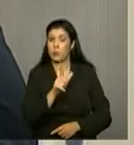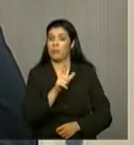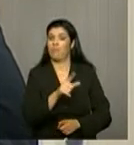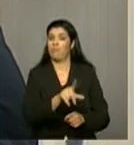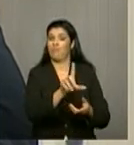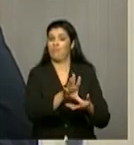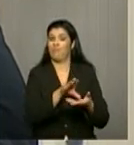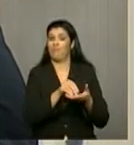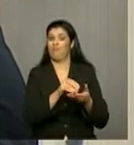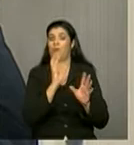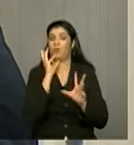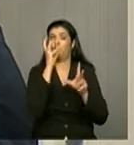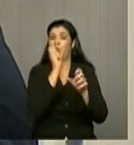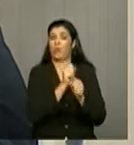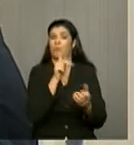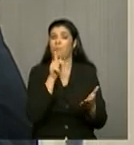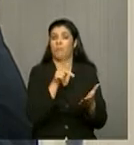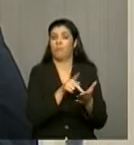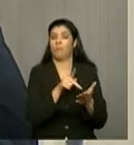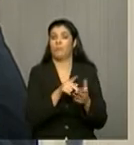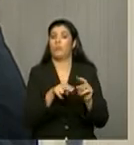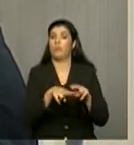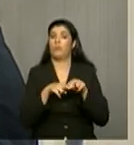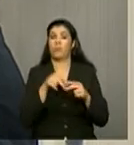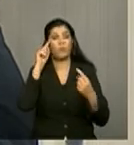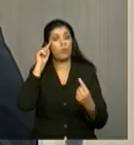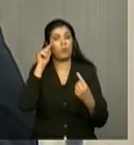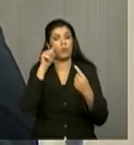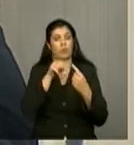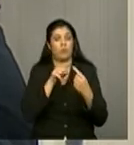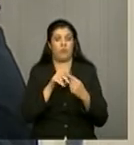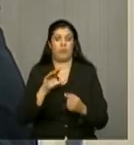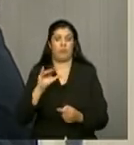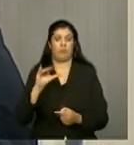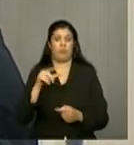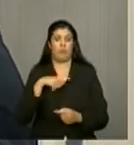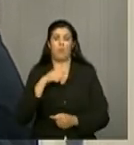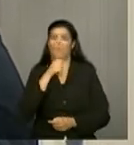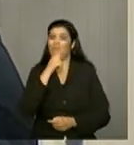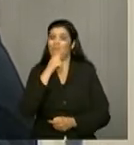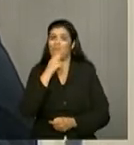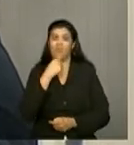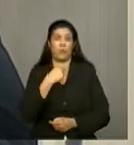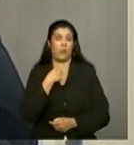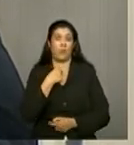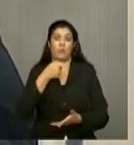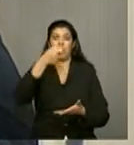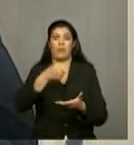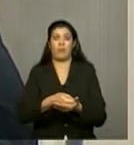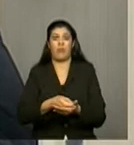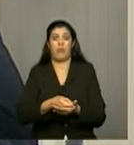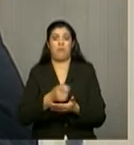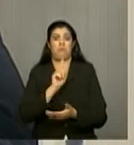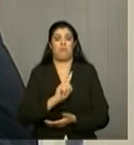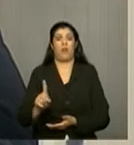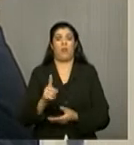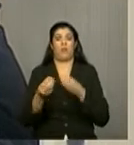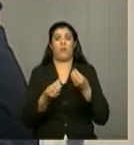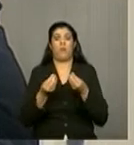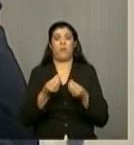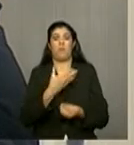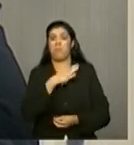causa com clientes o tanto de ponto de vista científico não se pode afirmar linear a morte